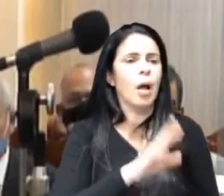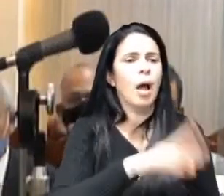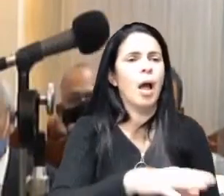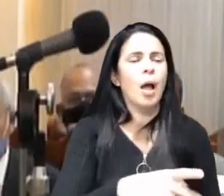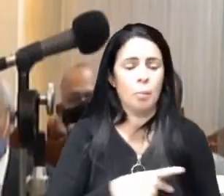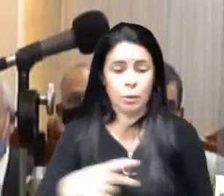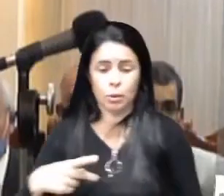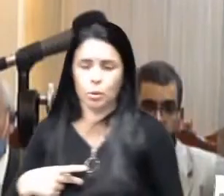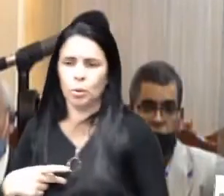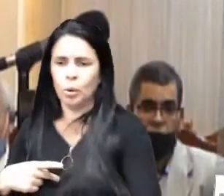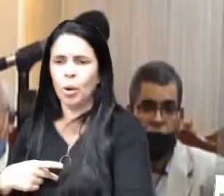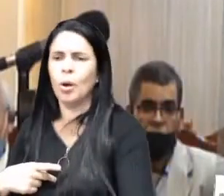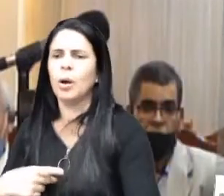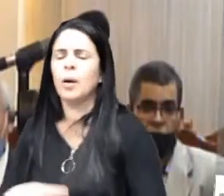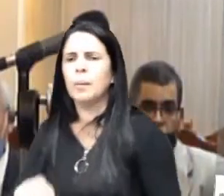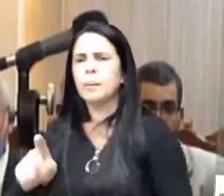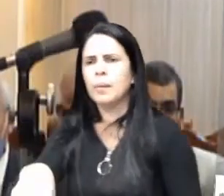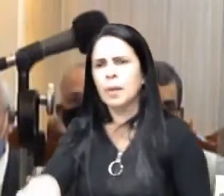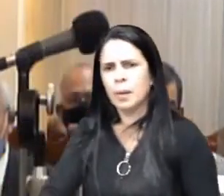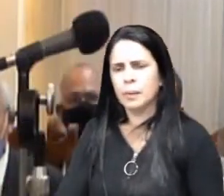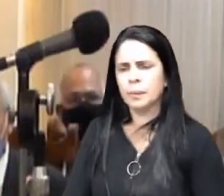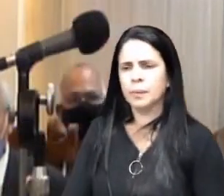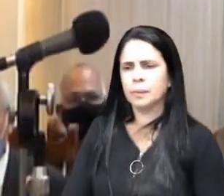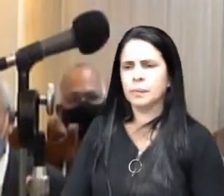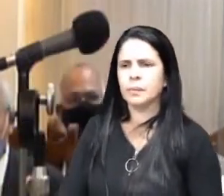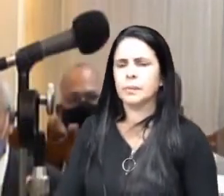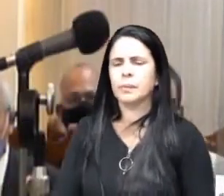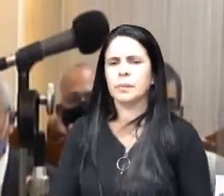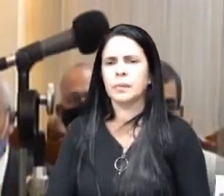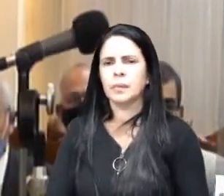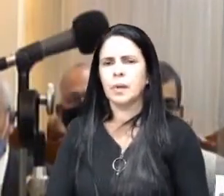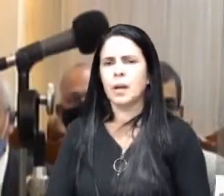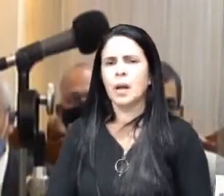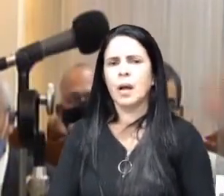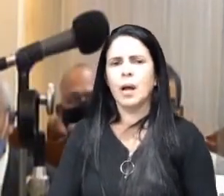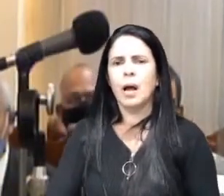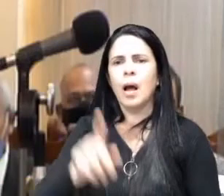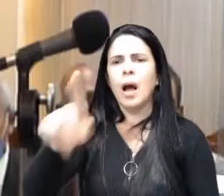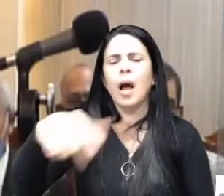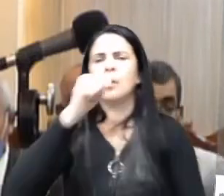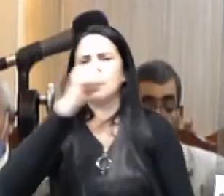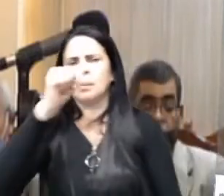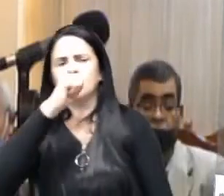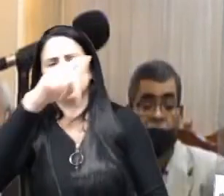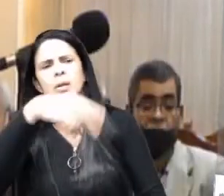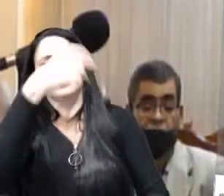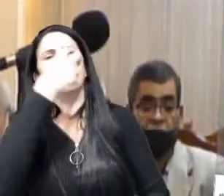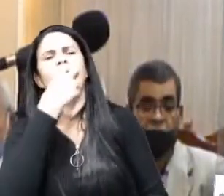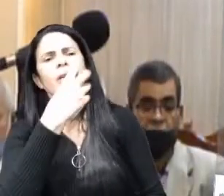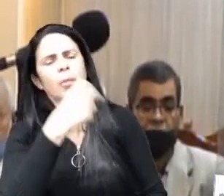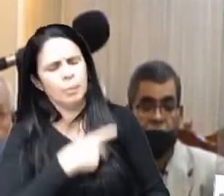unigênito para que todo aquele que nele crê não pereça, mas tenha a vida eterna. O bêbado gritava, a palavra de São João.